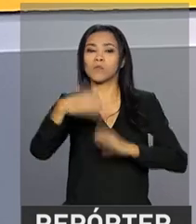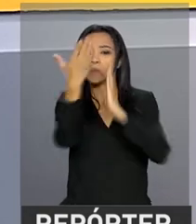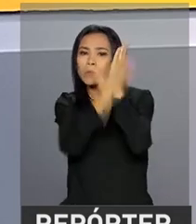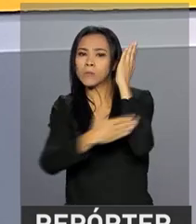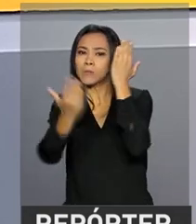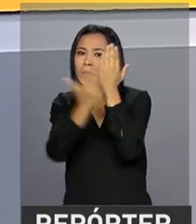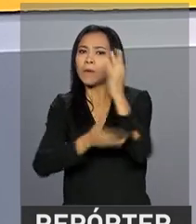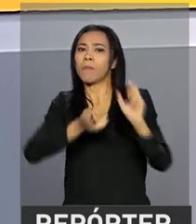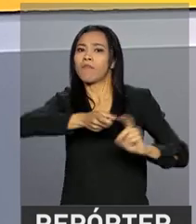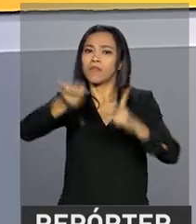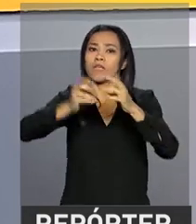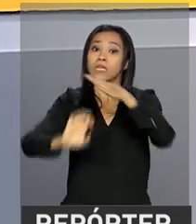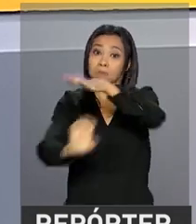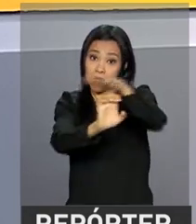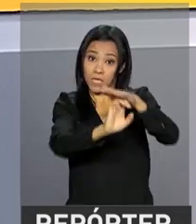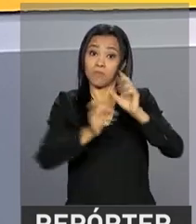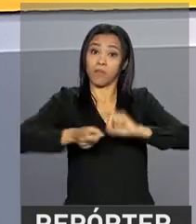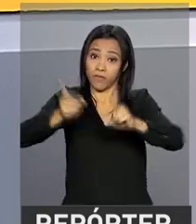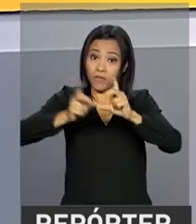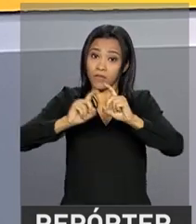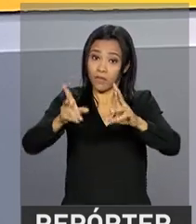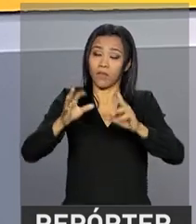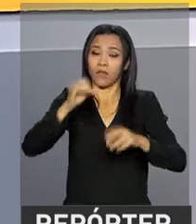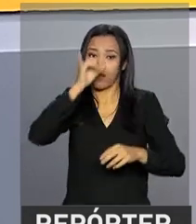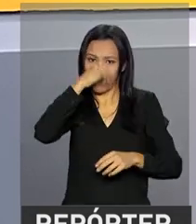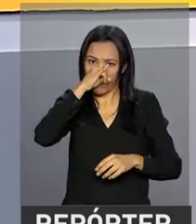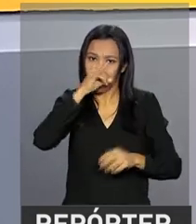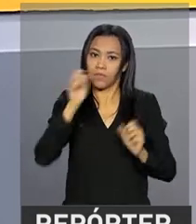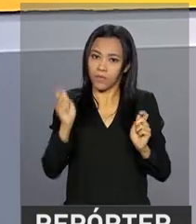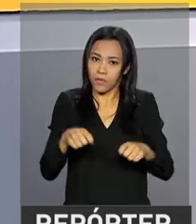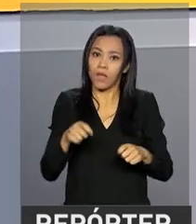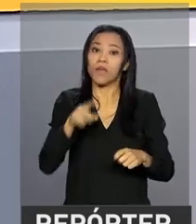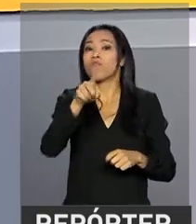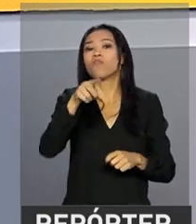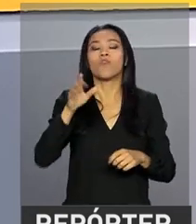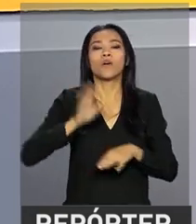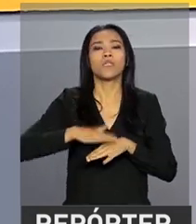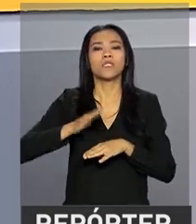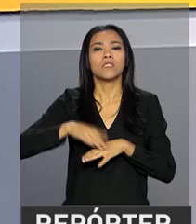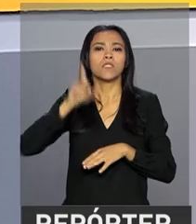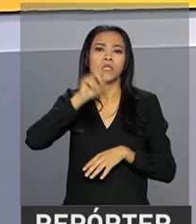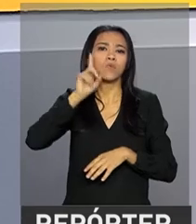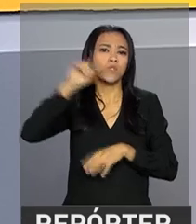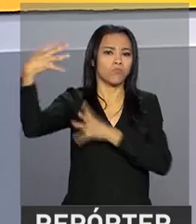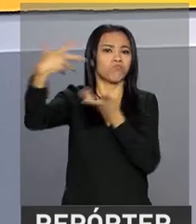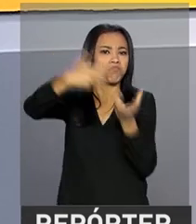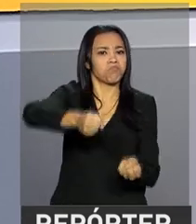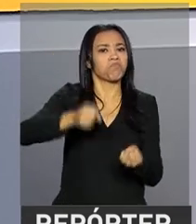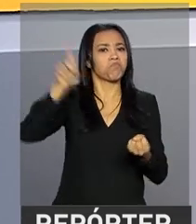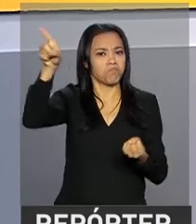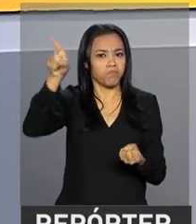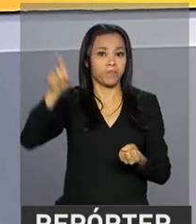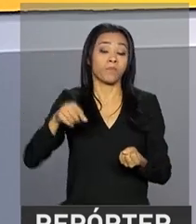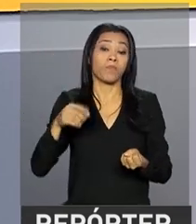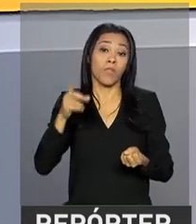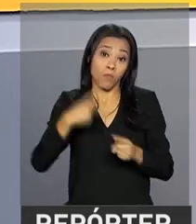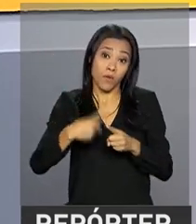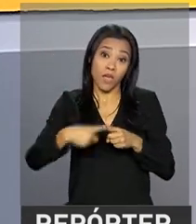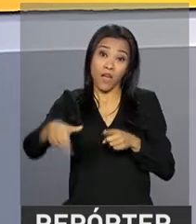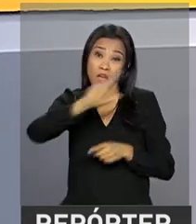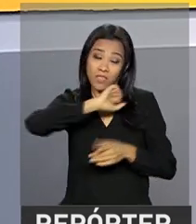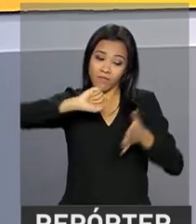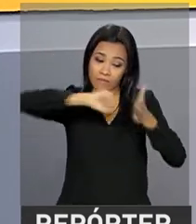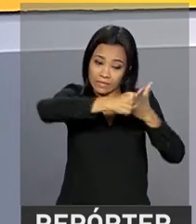da carne termoprocessada a medida foi definida pelas autoridades sanitárias dos estados unidos os frigoríficos haviam sido